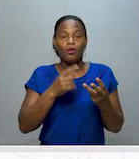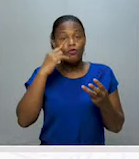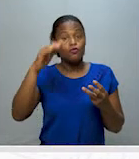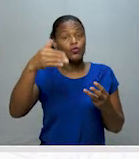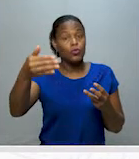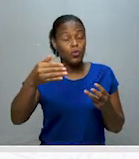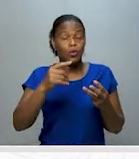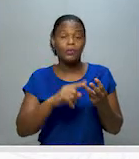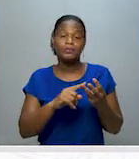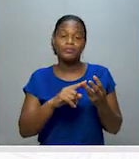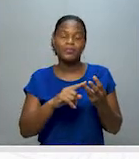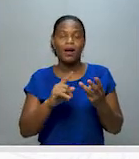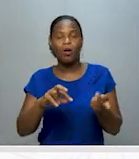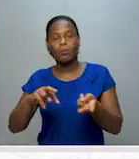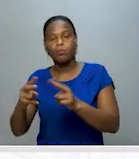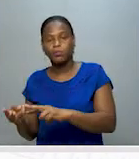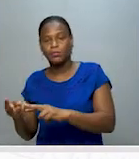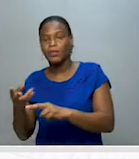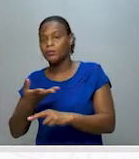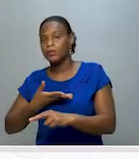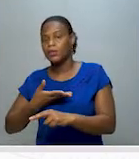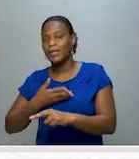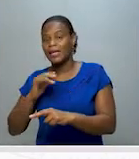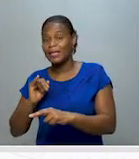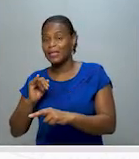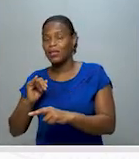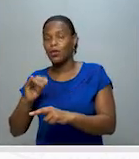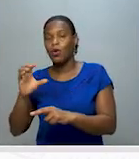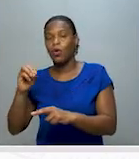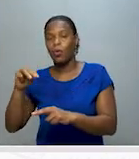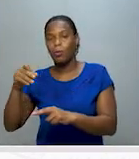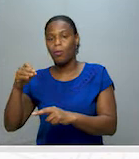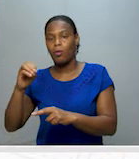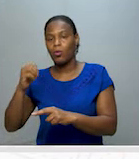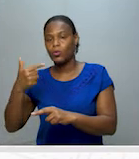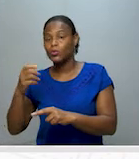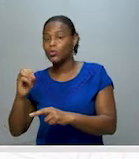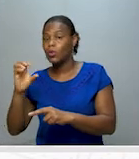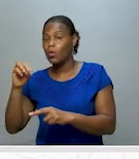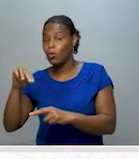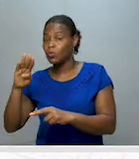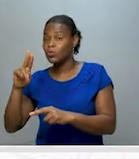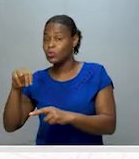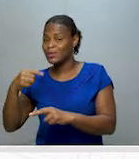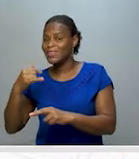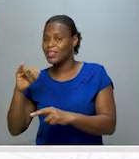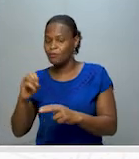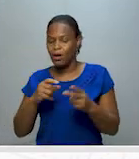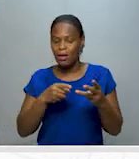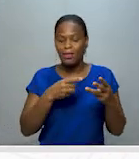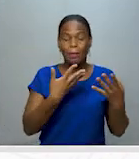do indicativo, passa para discurso indireto como composto do conjuntivo. Quando no discurso direto você